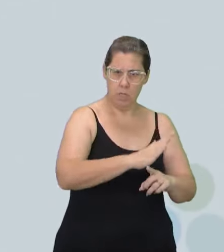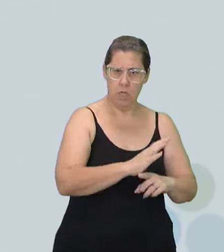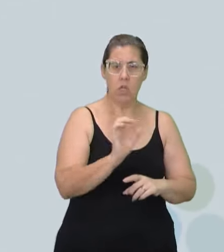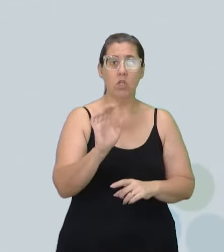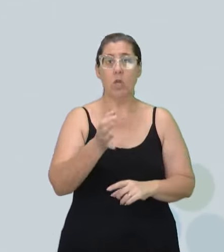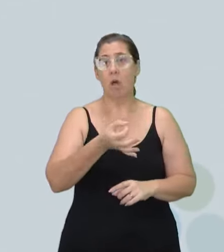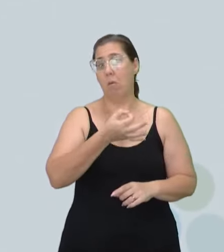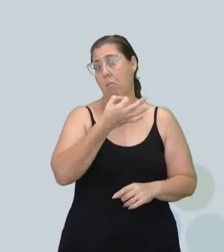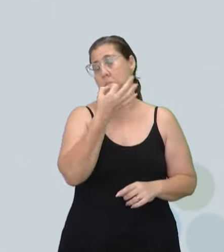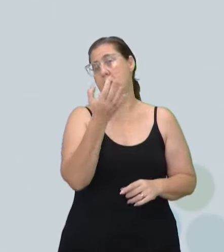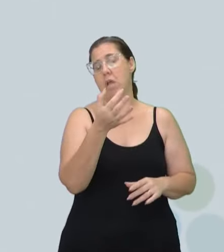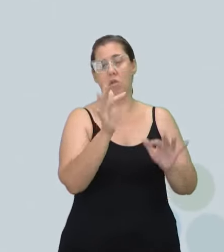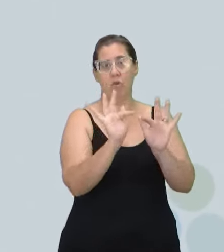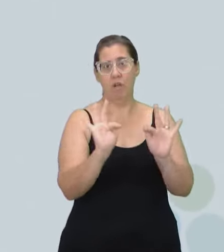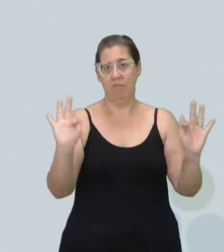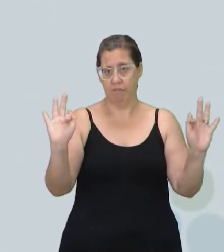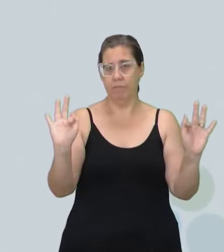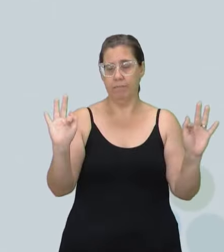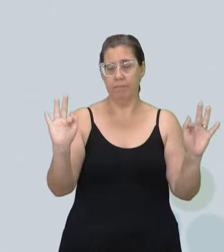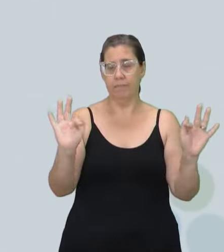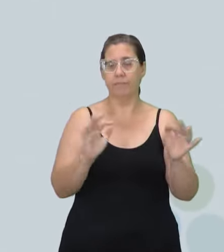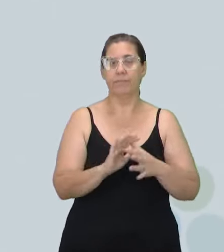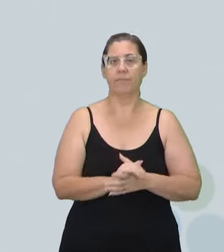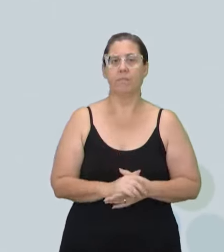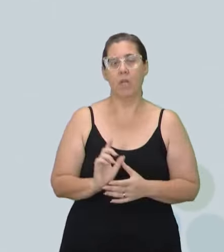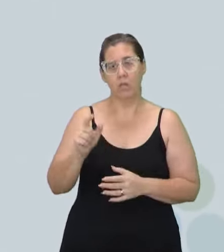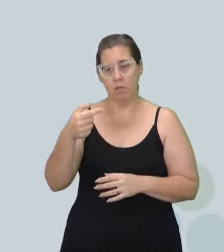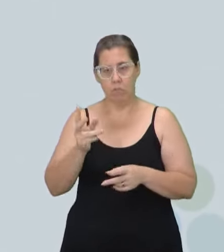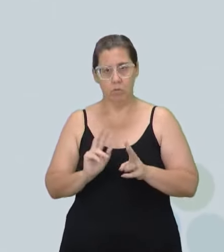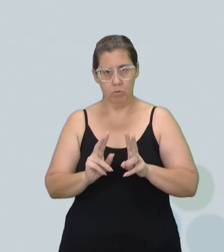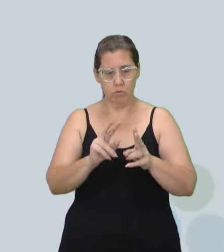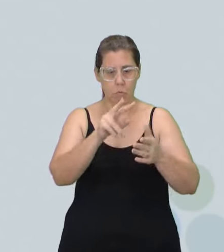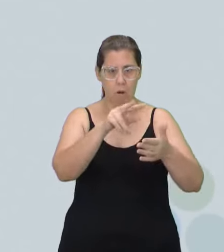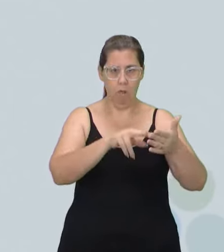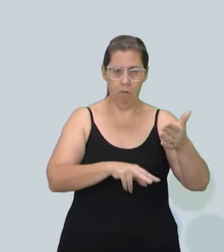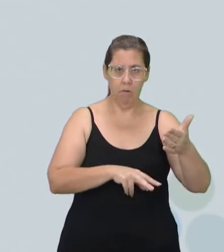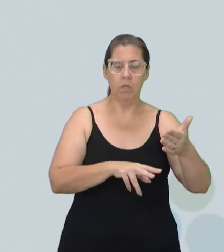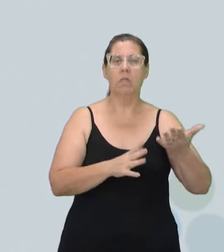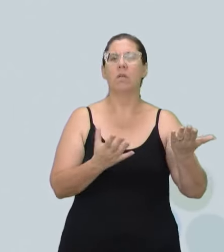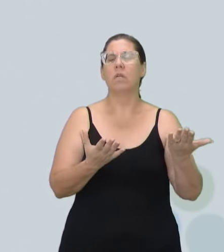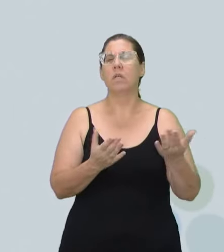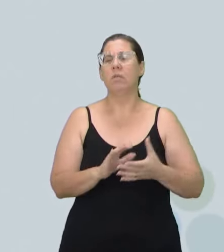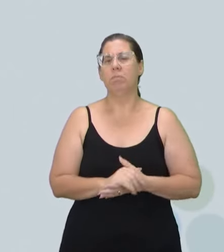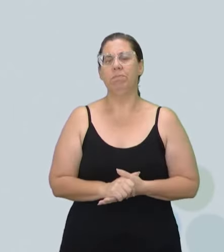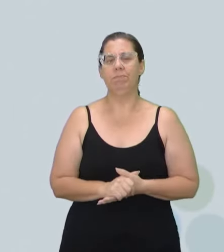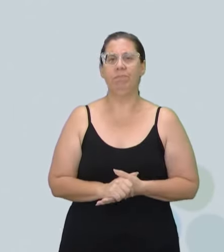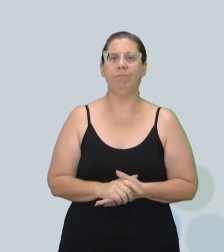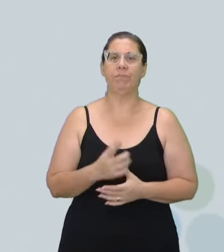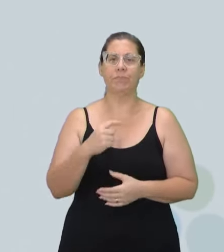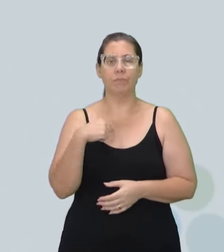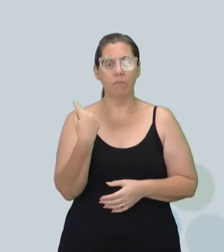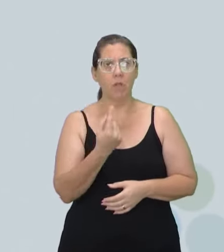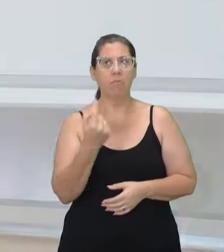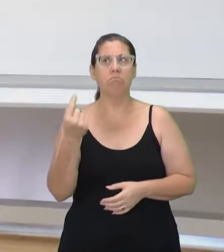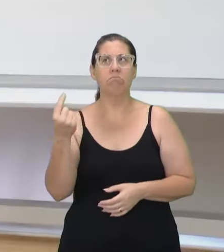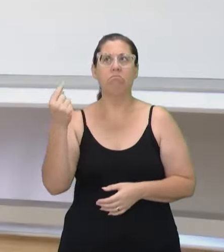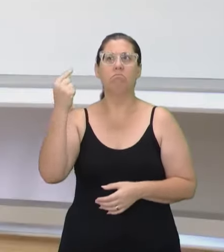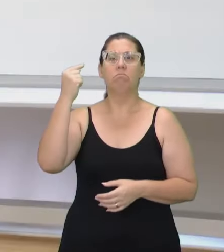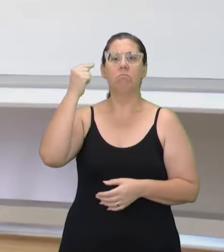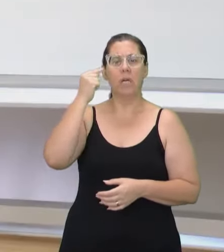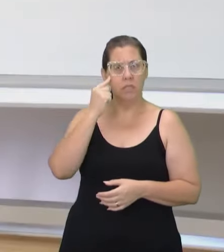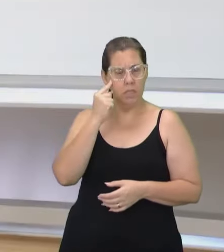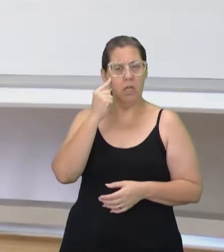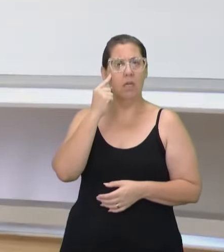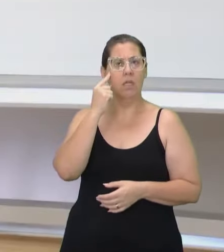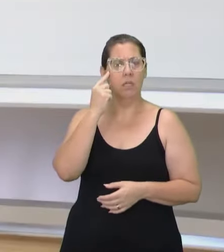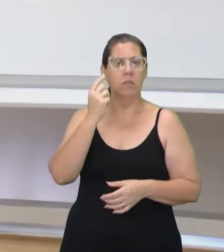um comentário dessa frase que eu acabei de ler, então depois eu vou continuar lendo. É o seguinte, nós estamos pensando justamente